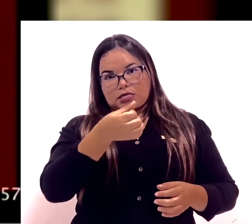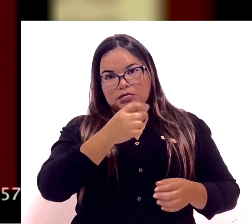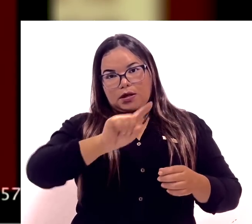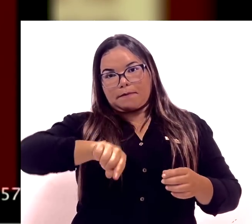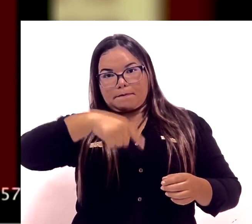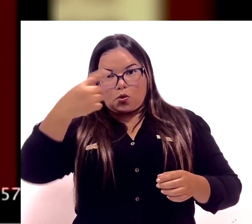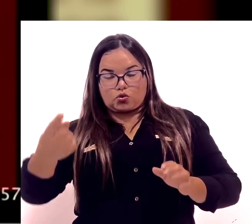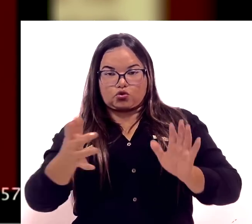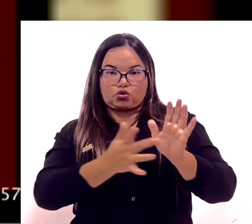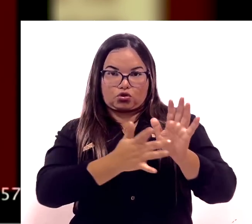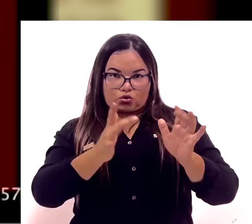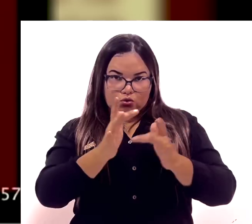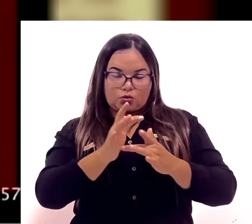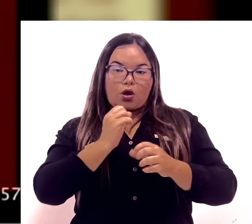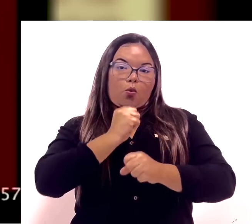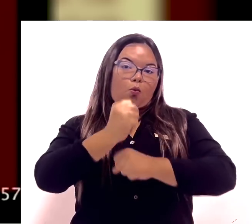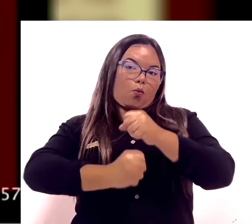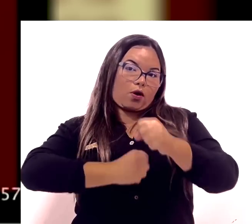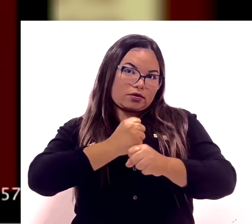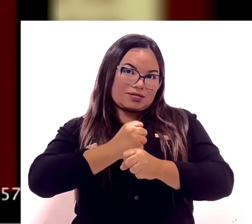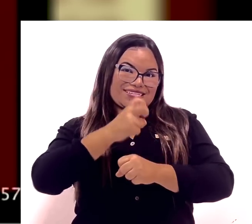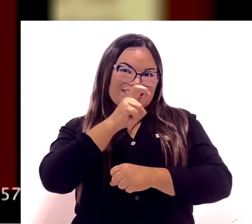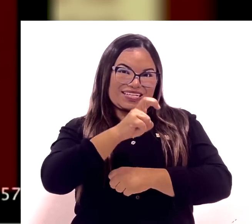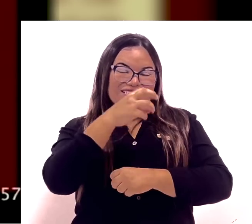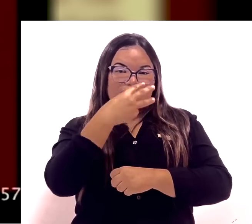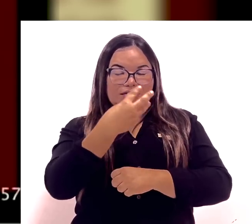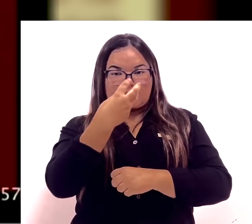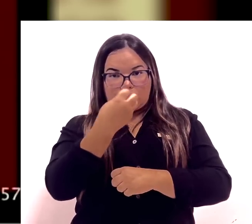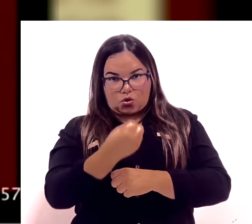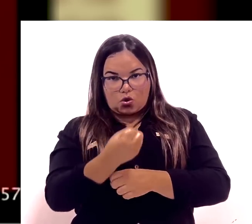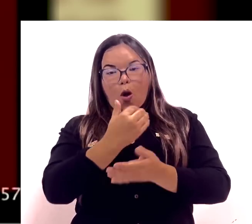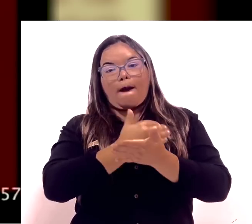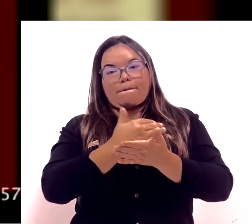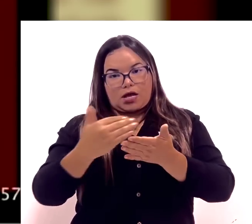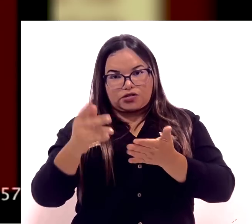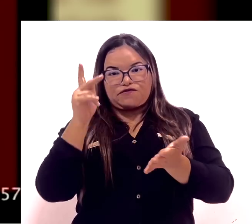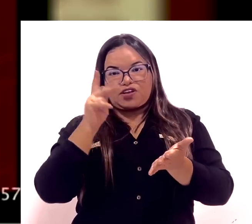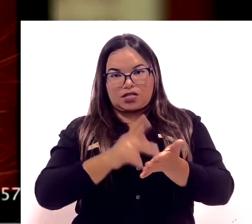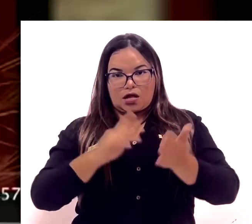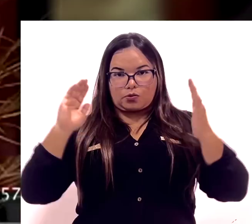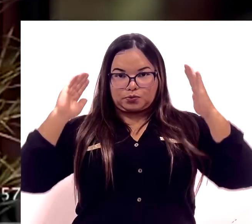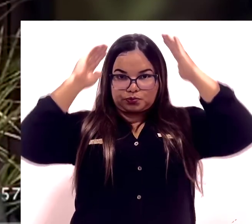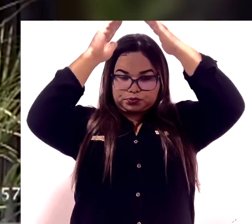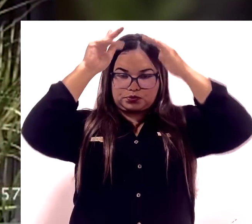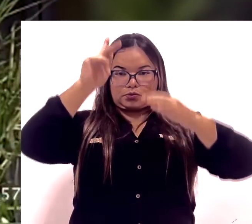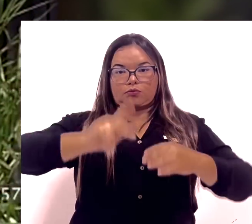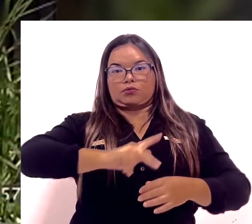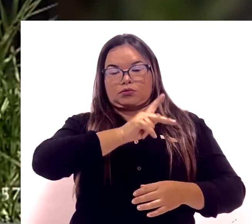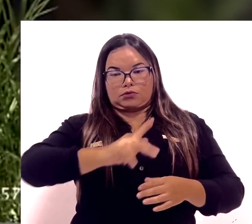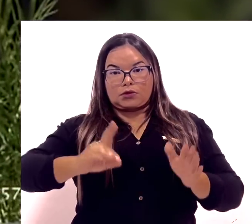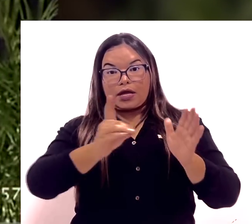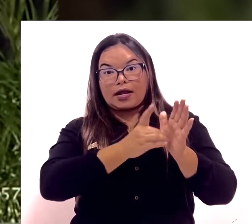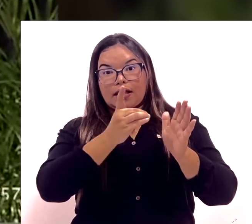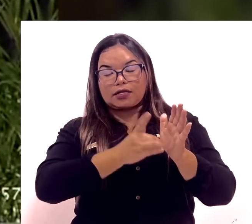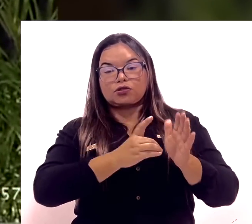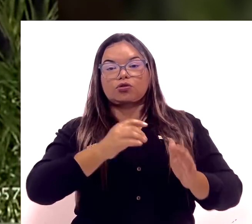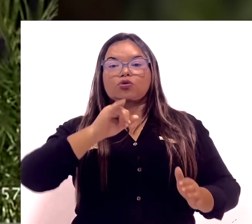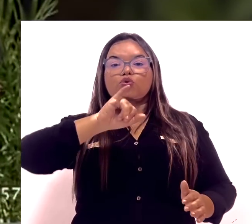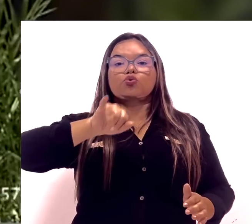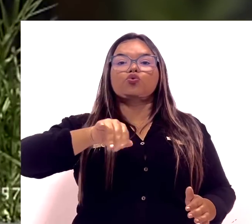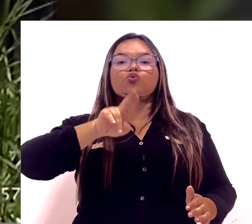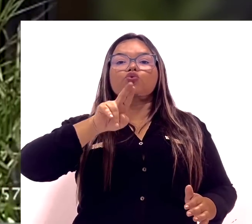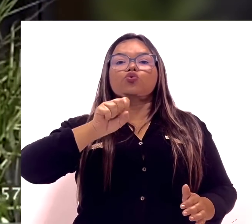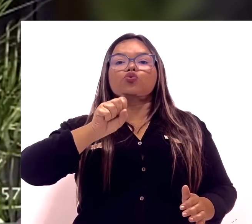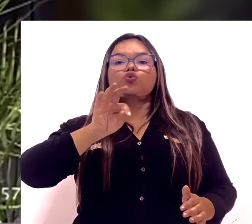Depois deles, em 538 depois de Cristo, o reinado papal começa de acordo com um decreto feito por Justiniano, que diz que o Papa seria